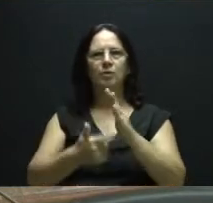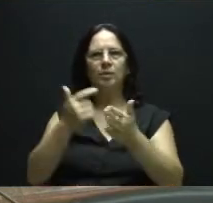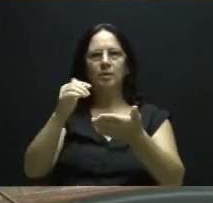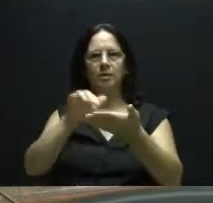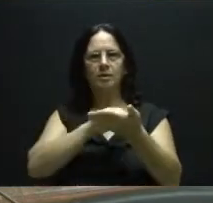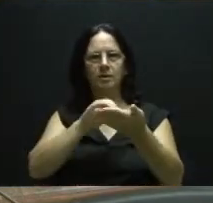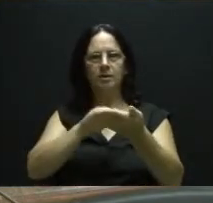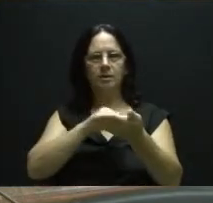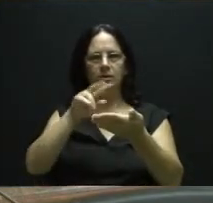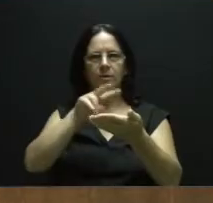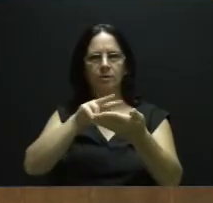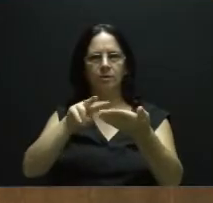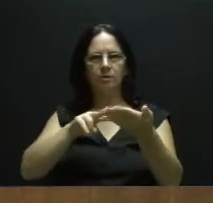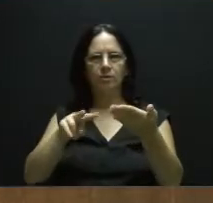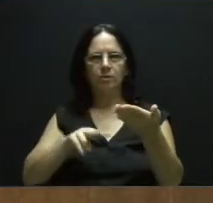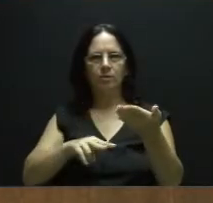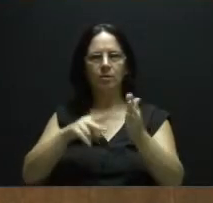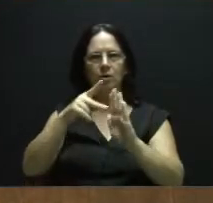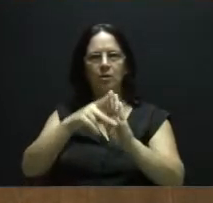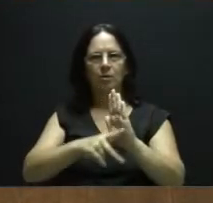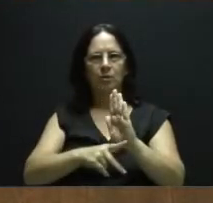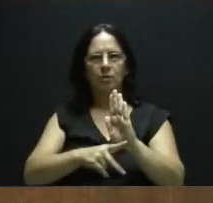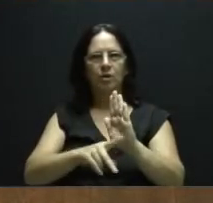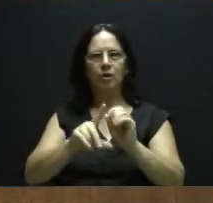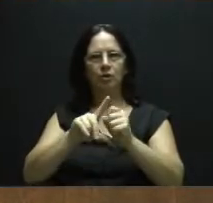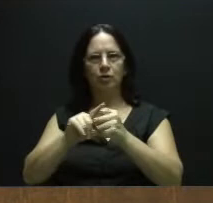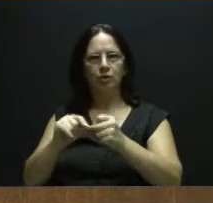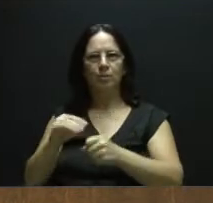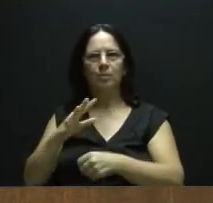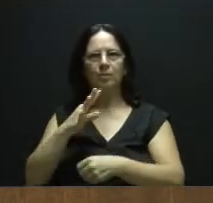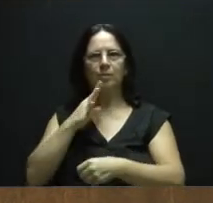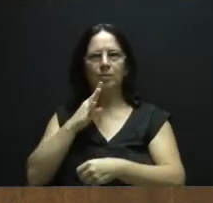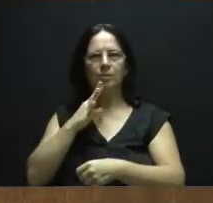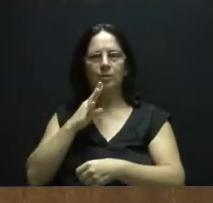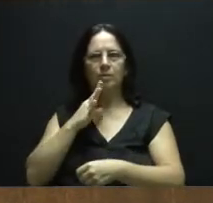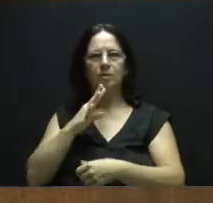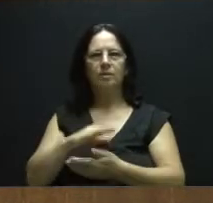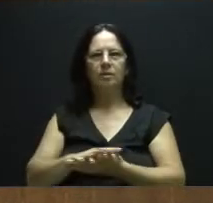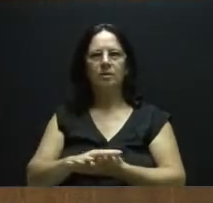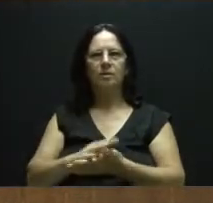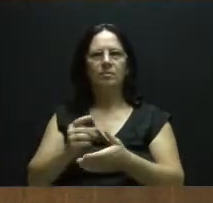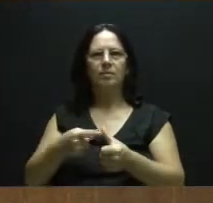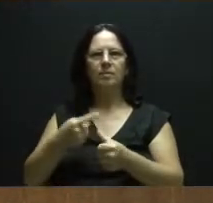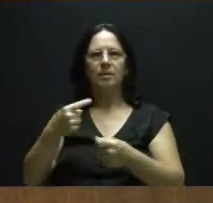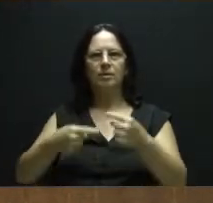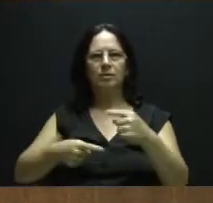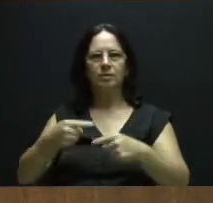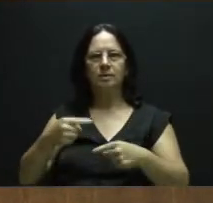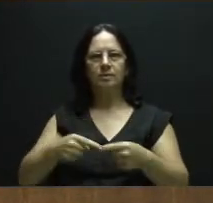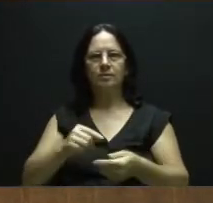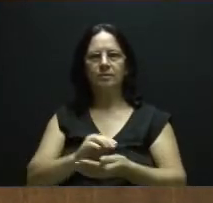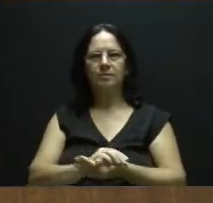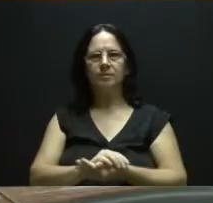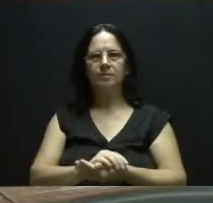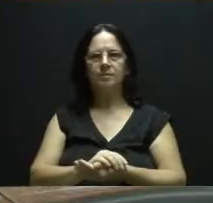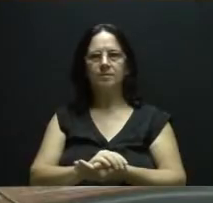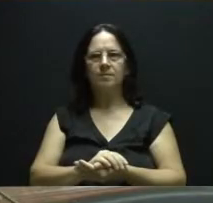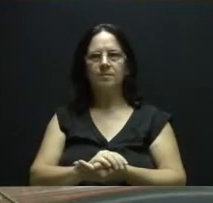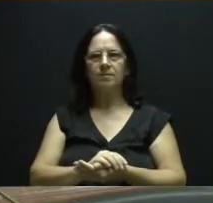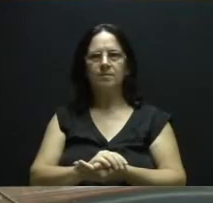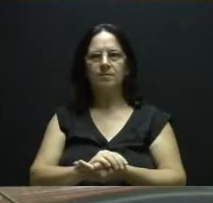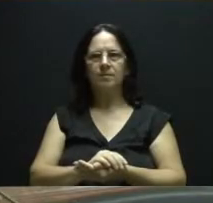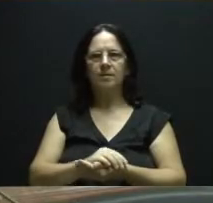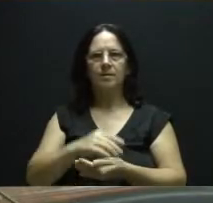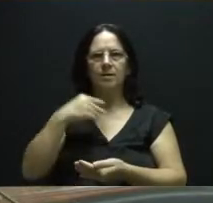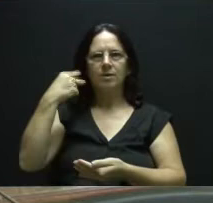é o primeiro secretário que proceda à leitura do projeto de lei artigo por artigo para apreciação em primeira discussão a